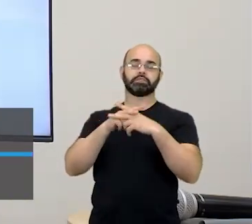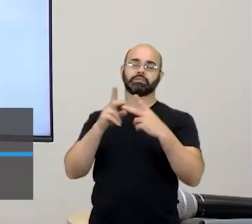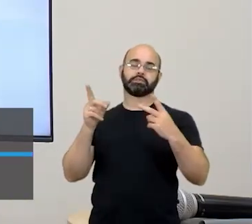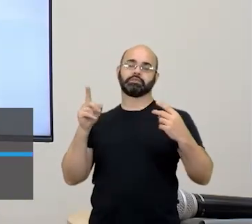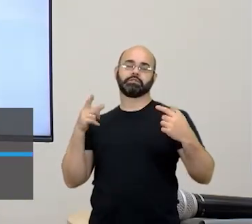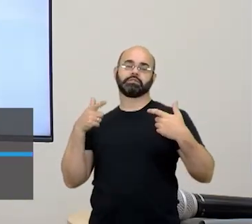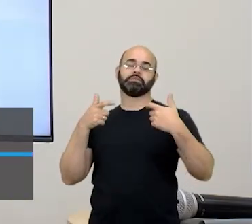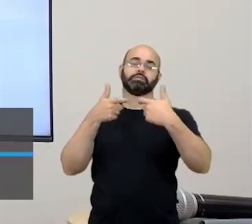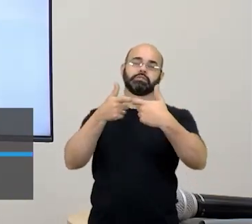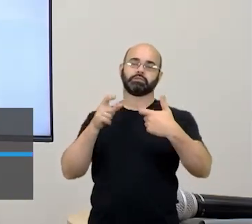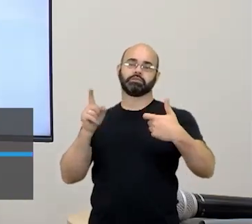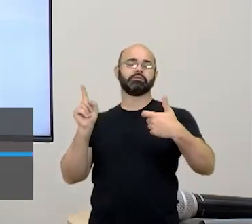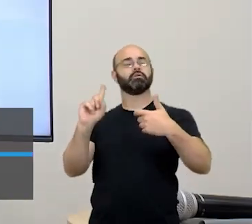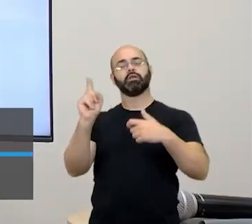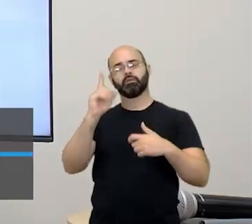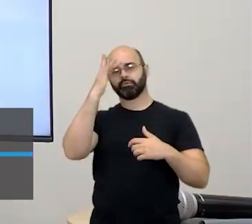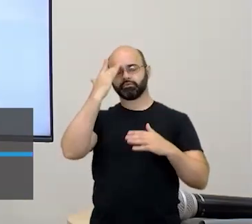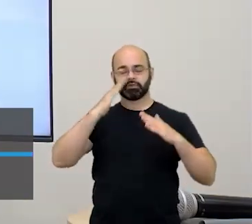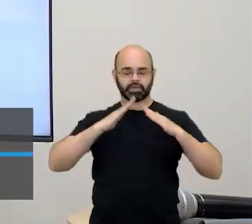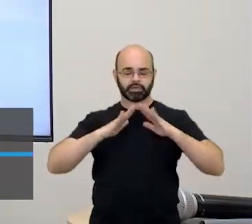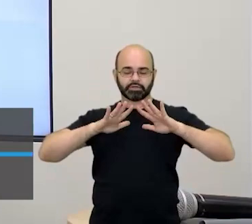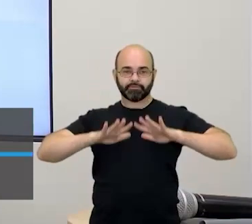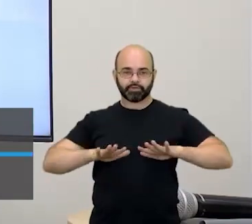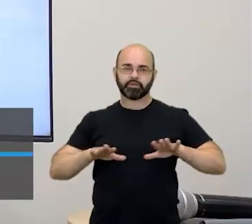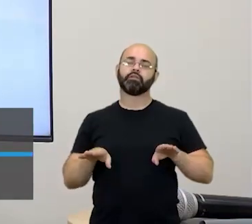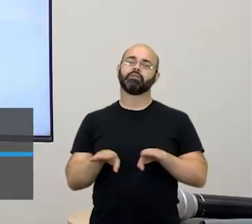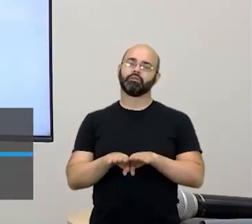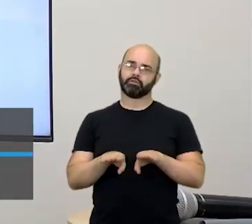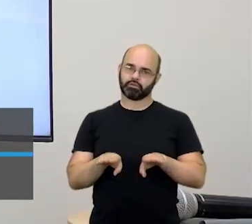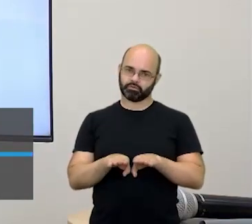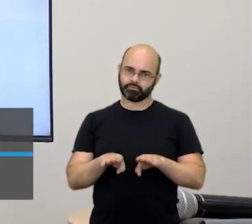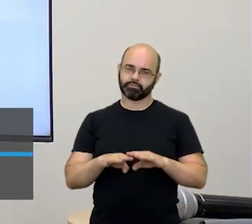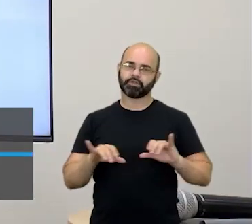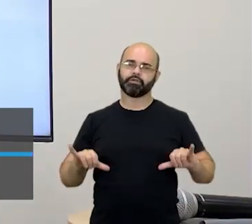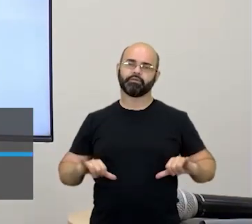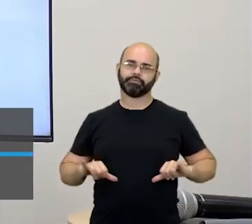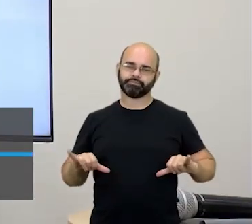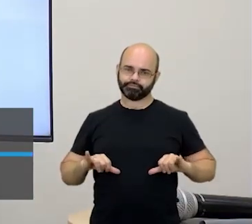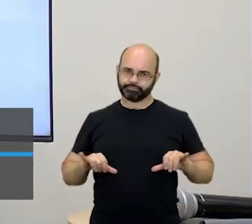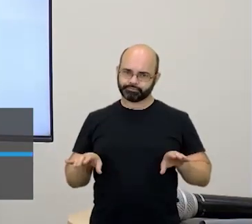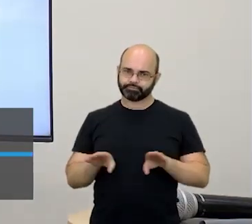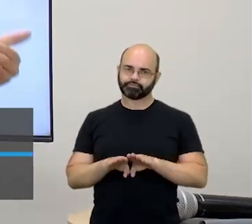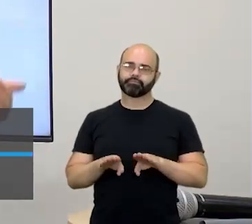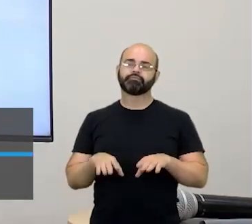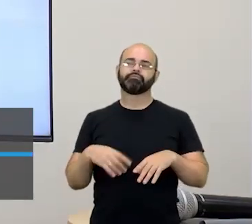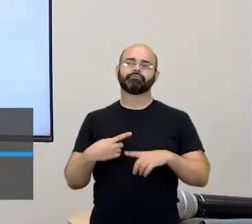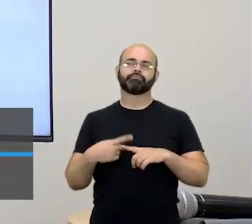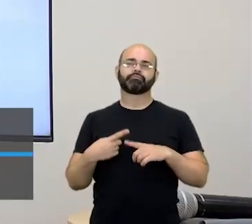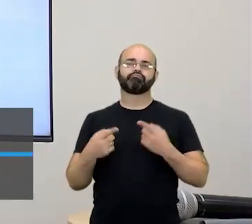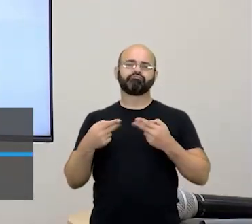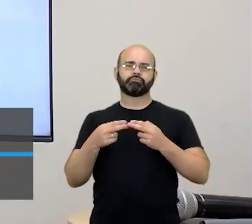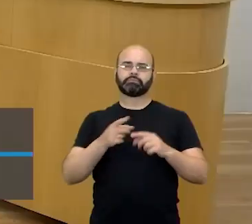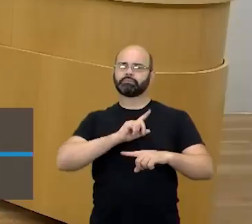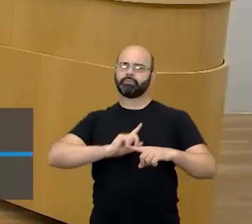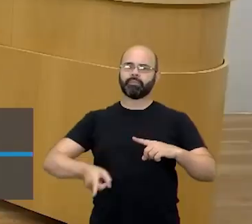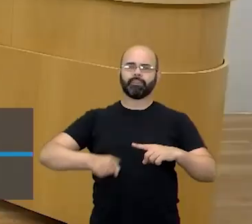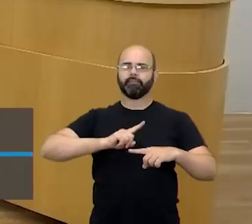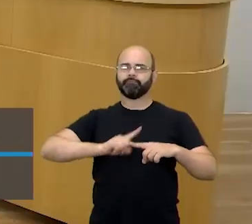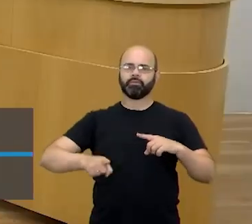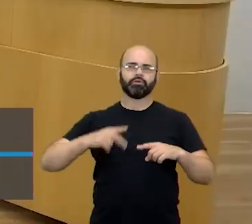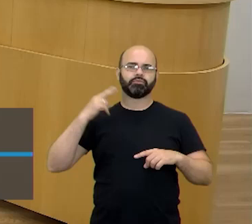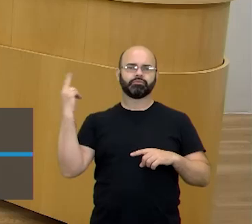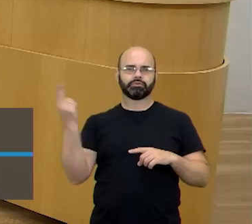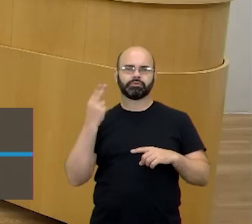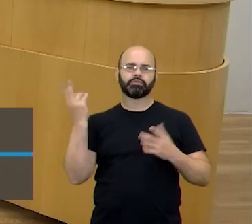em casa. Afinal de contas, você vai viver aí formas de restrições, formas